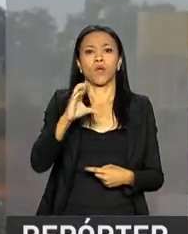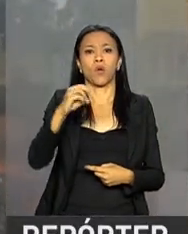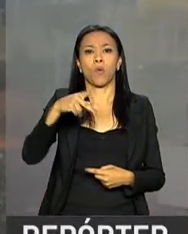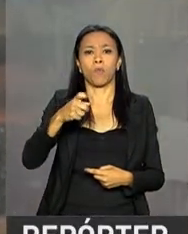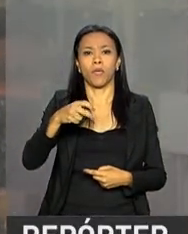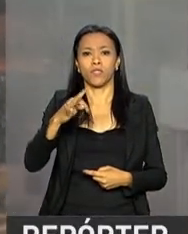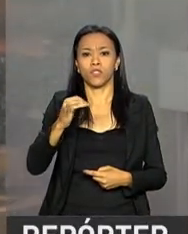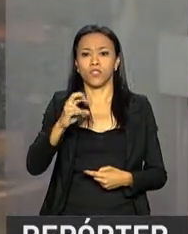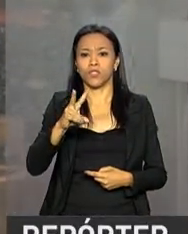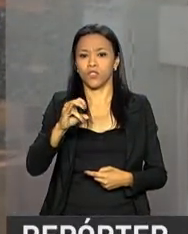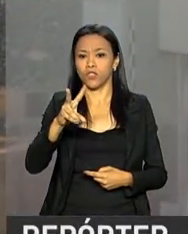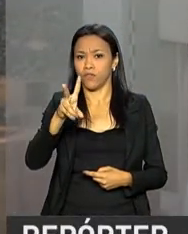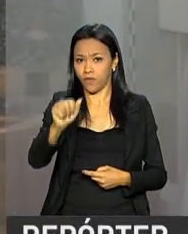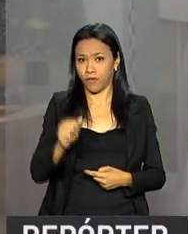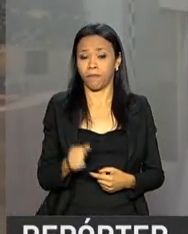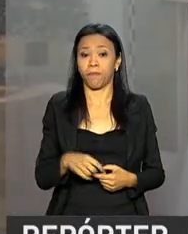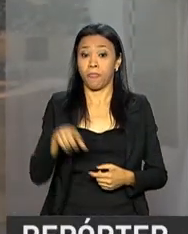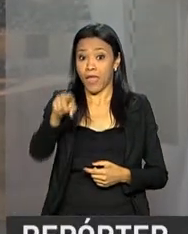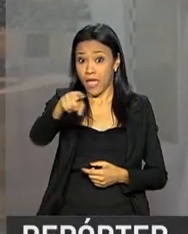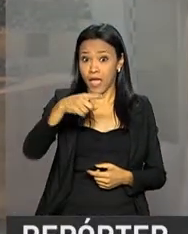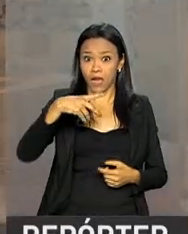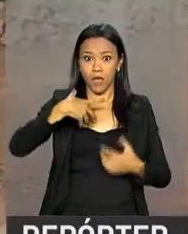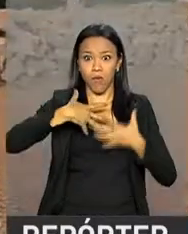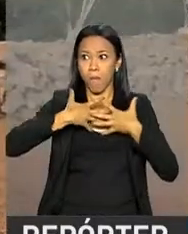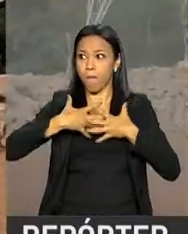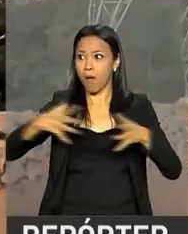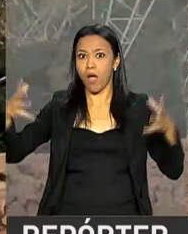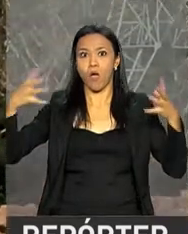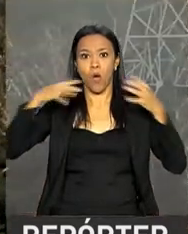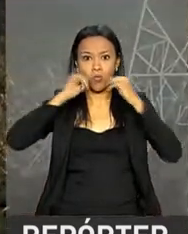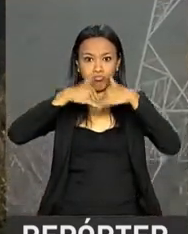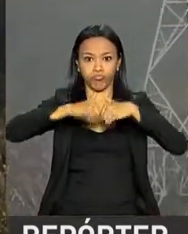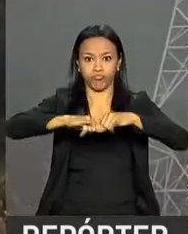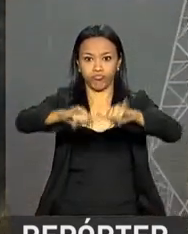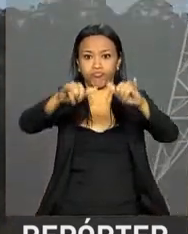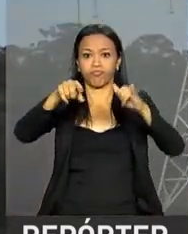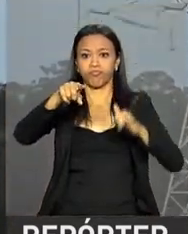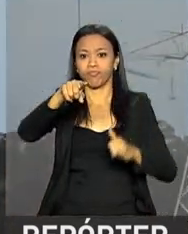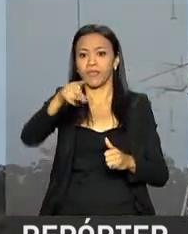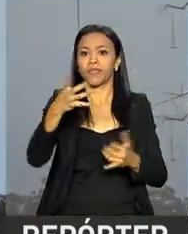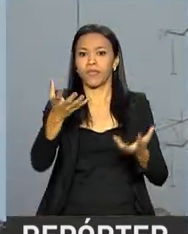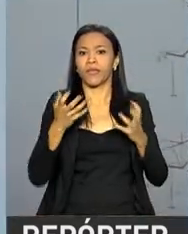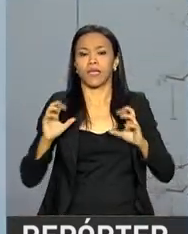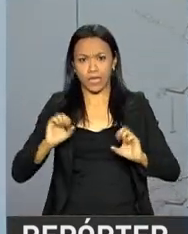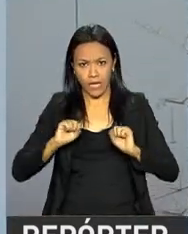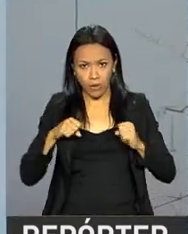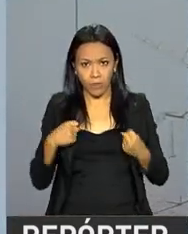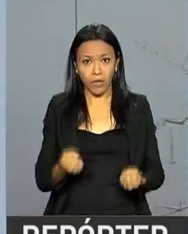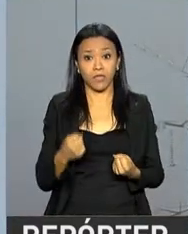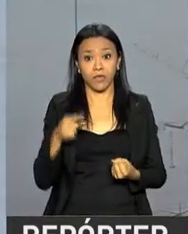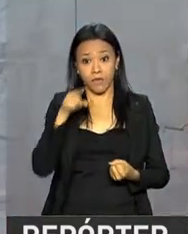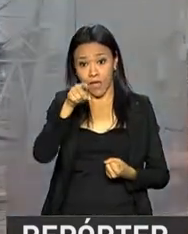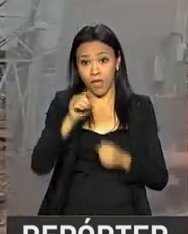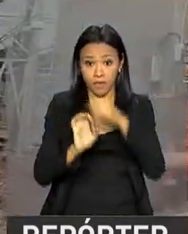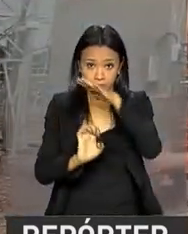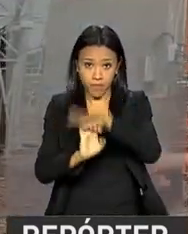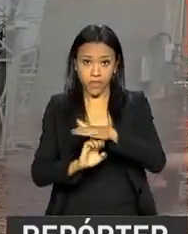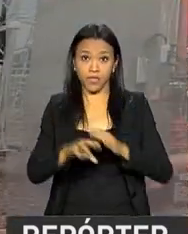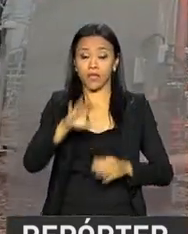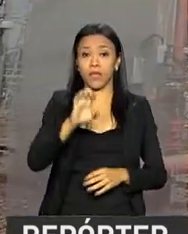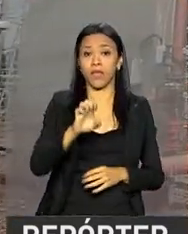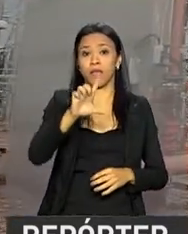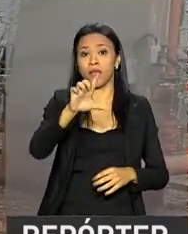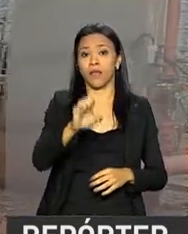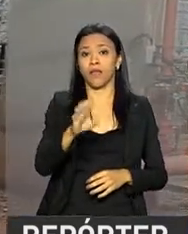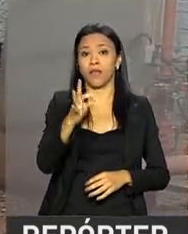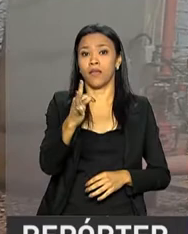Uma gigante do setor elétrico brasileiro em busca de recuperação. A Eletrobras, empresa